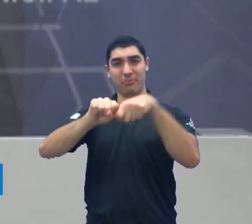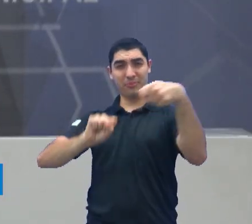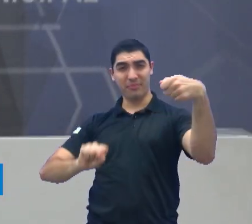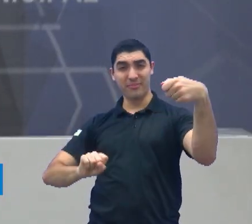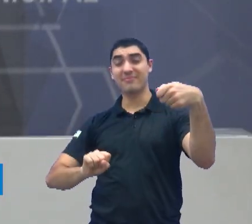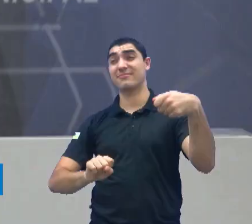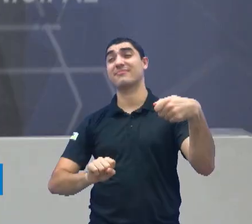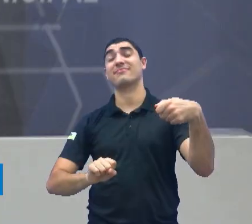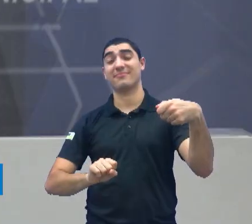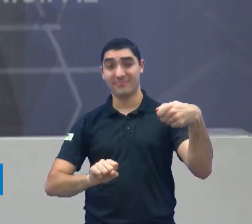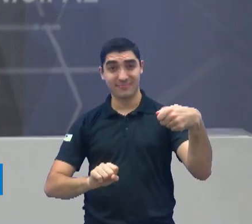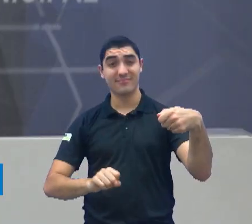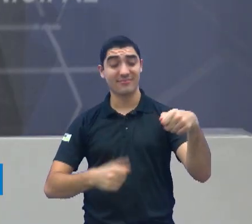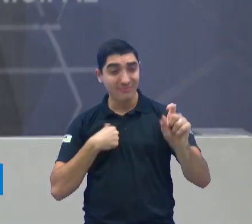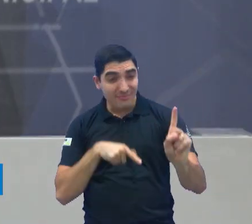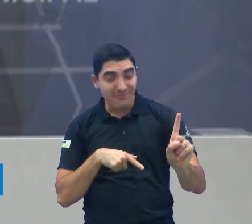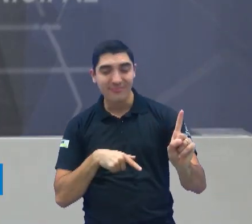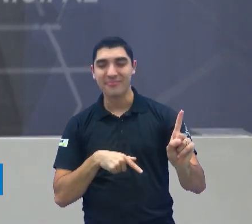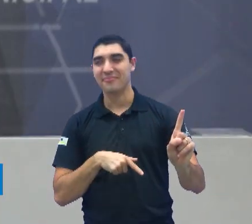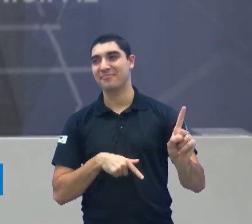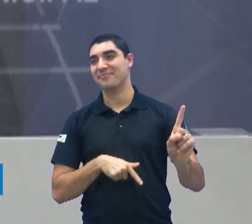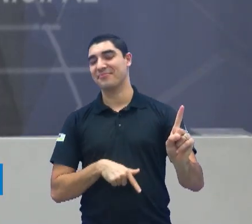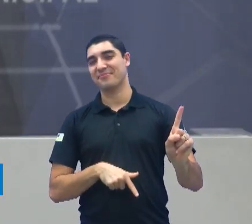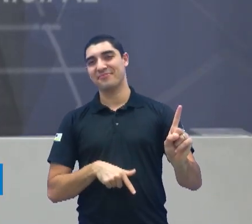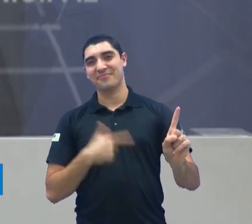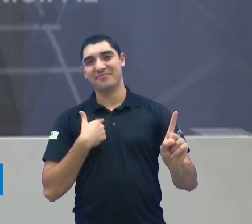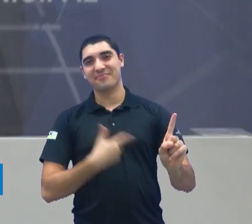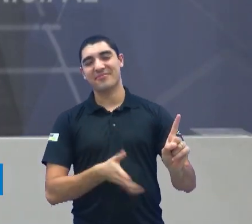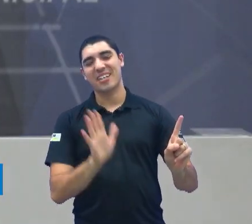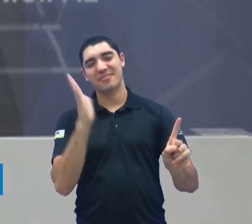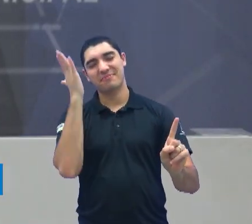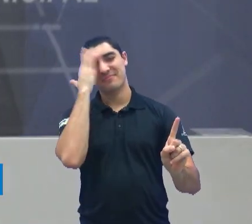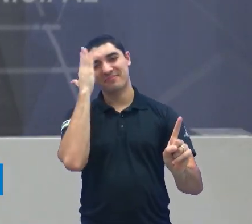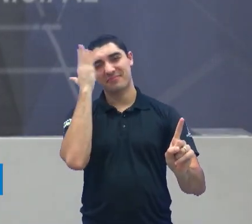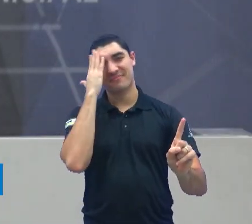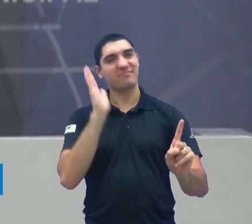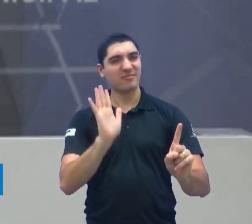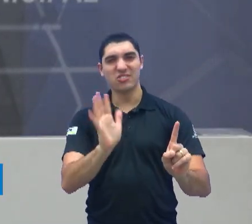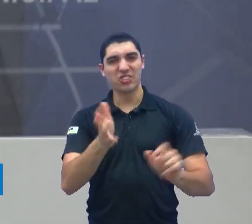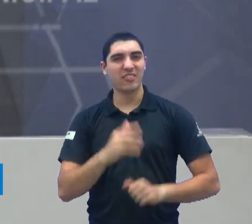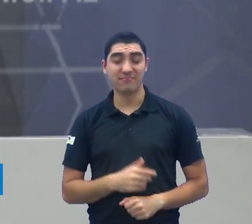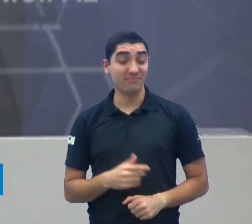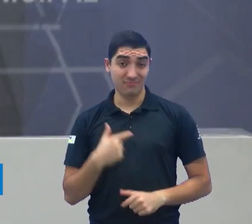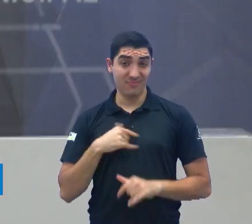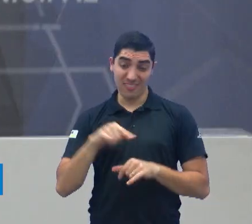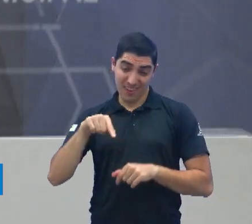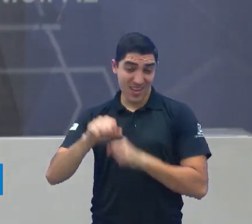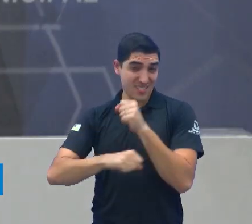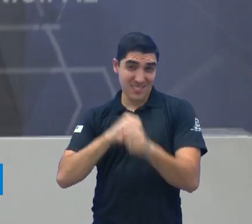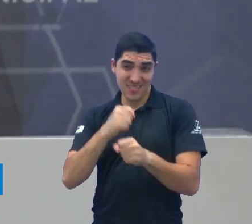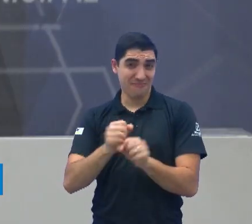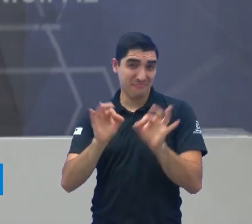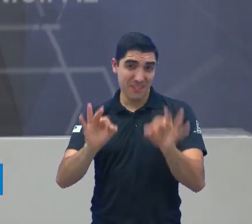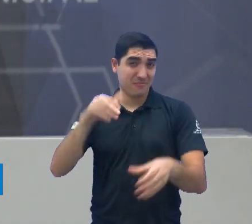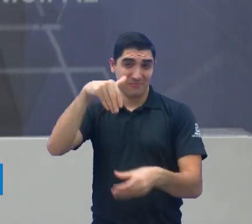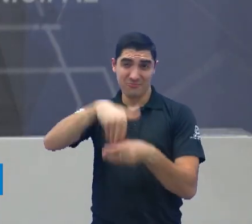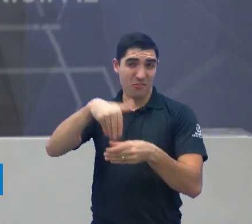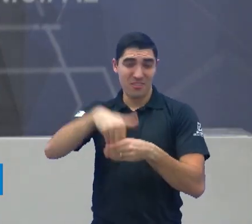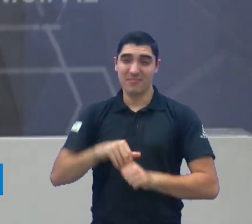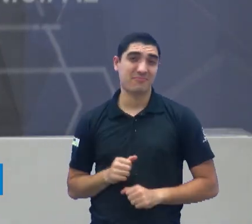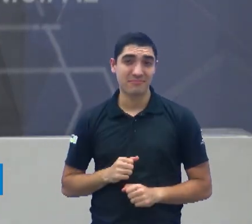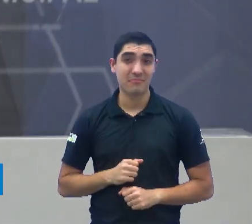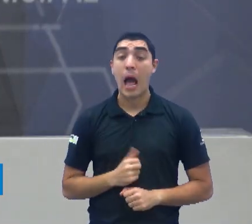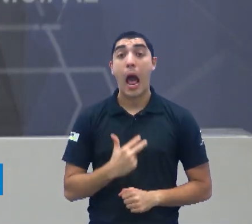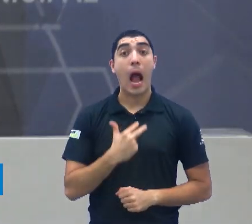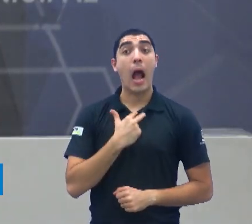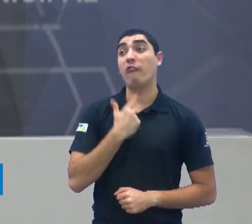orientação sobre violência contra a mulher dentro de uma UBS. Como eu já falei, ano eleitoral, não pode falar mal do